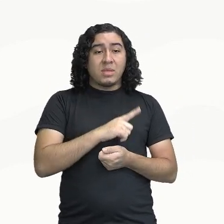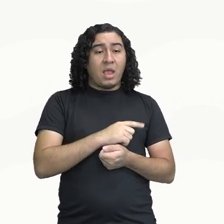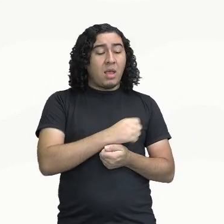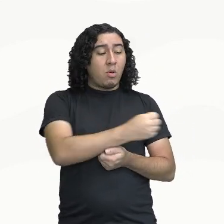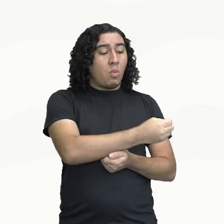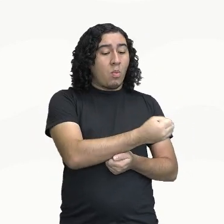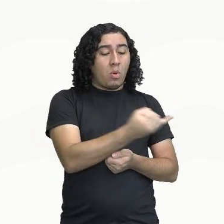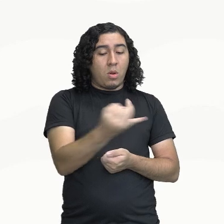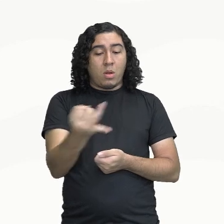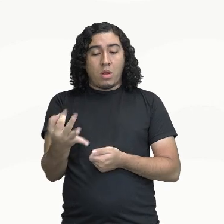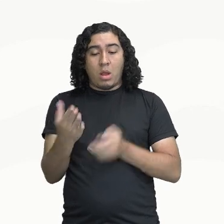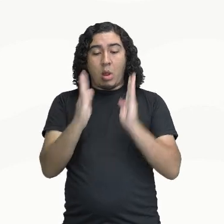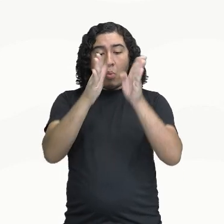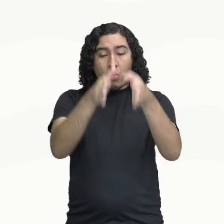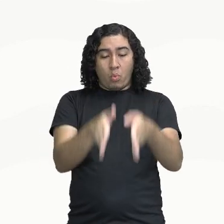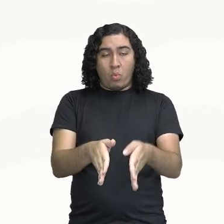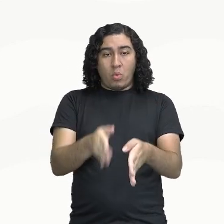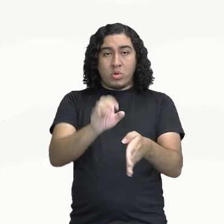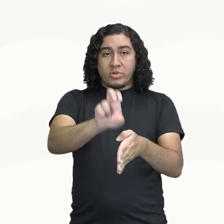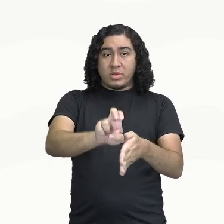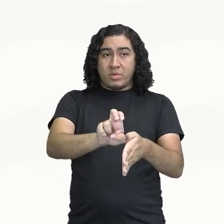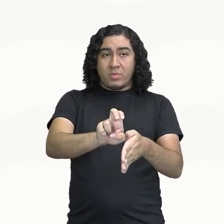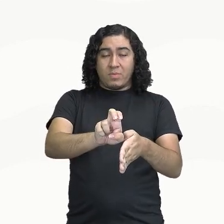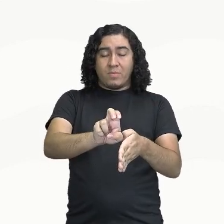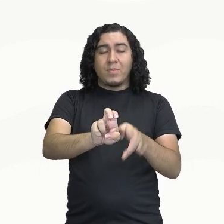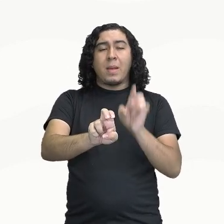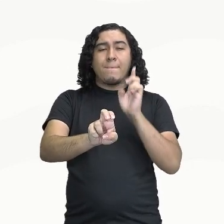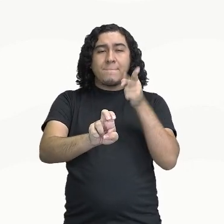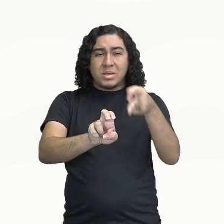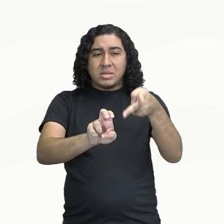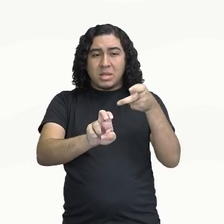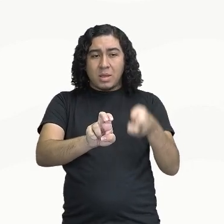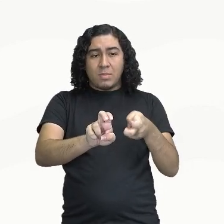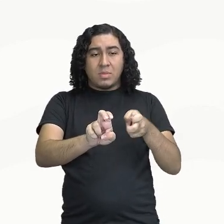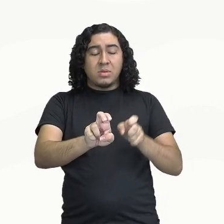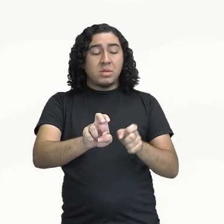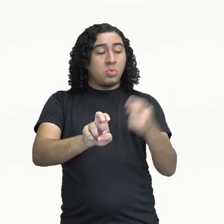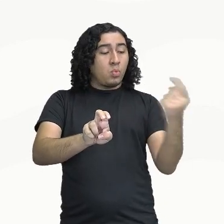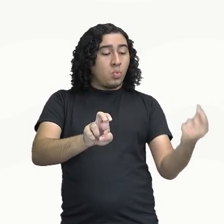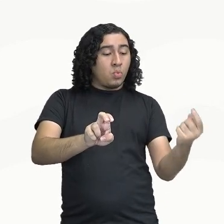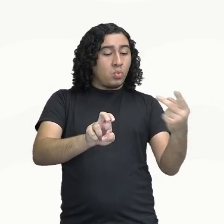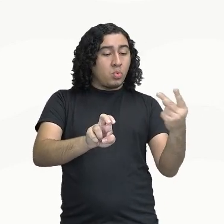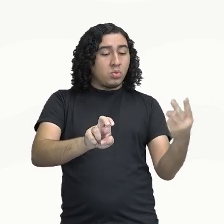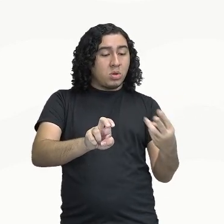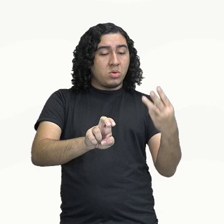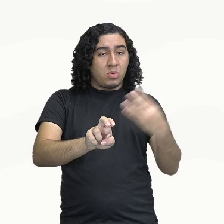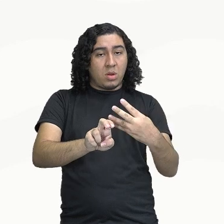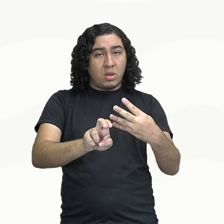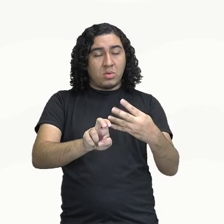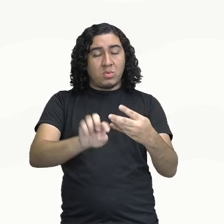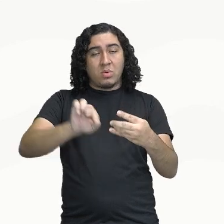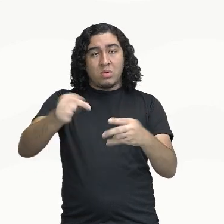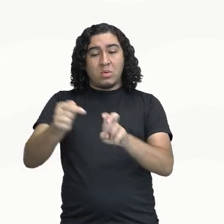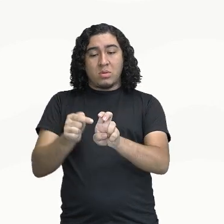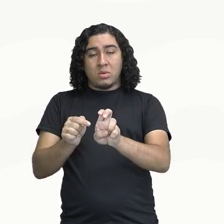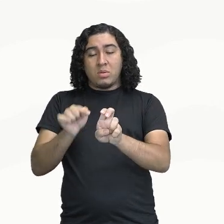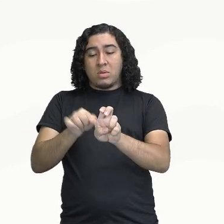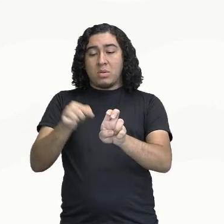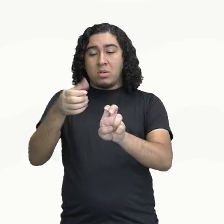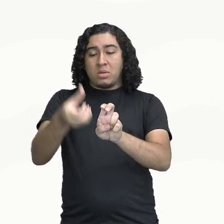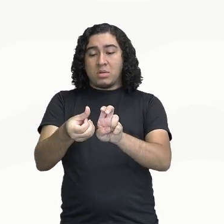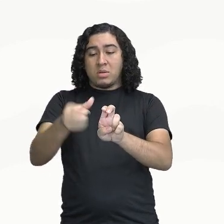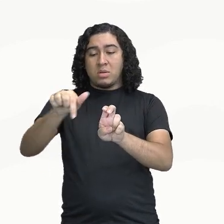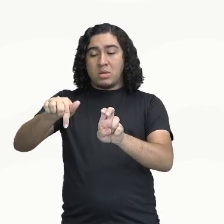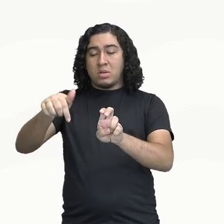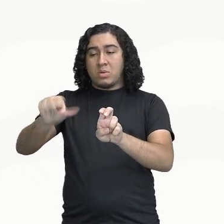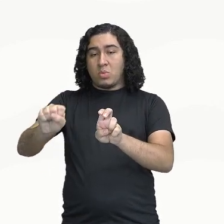nesse caso é exatamente o 5. Vejam que aqui à esquerda dele temos 4 números e à direita também.